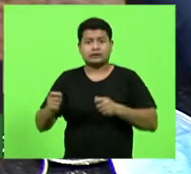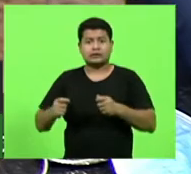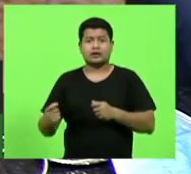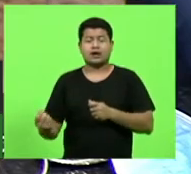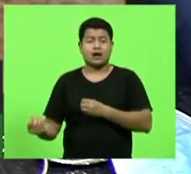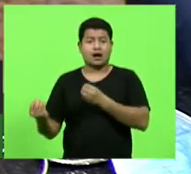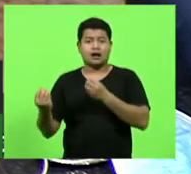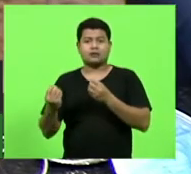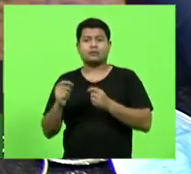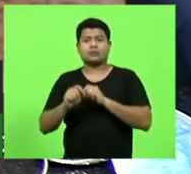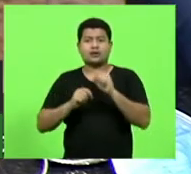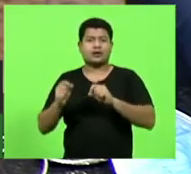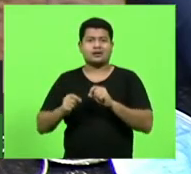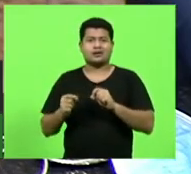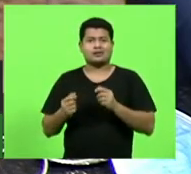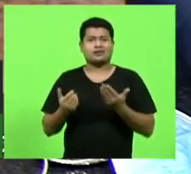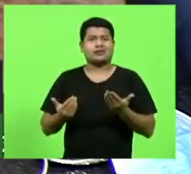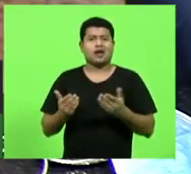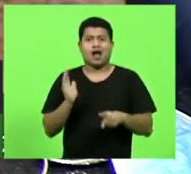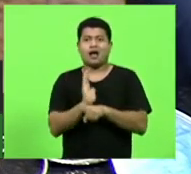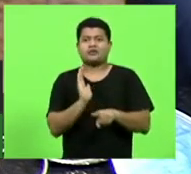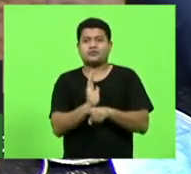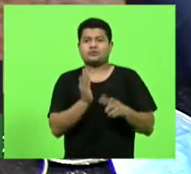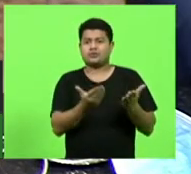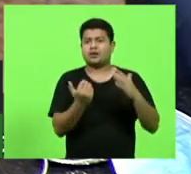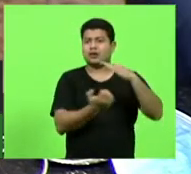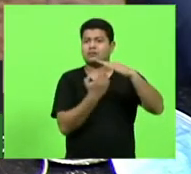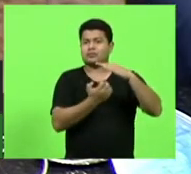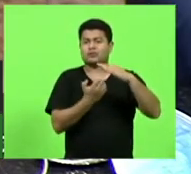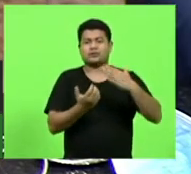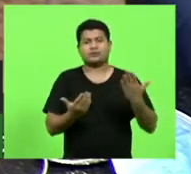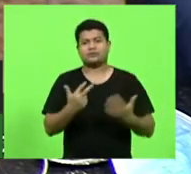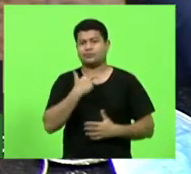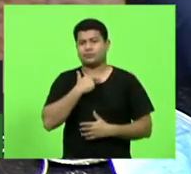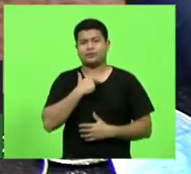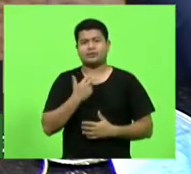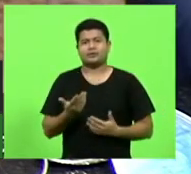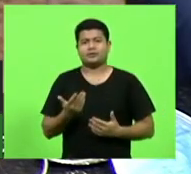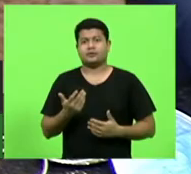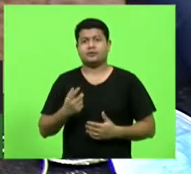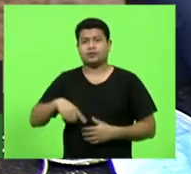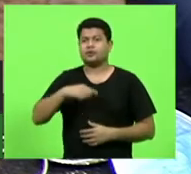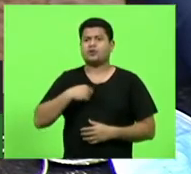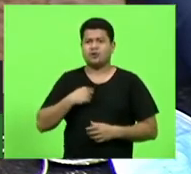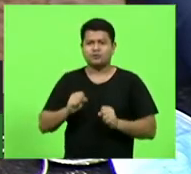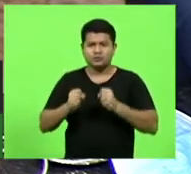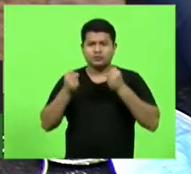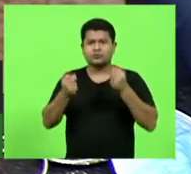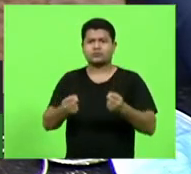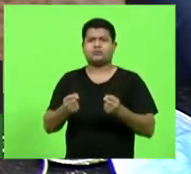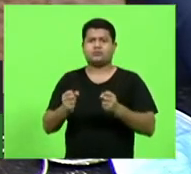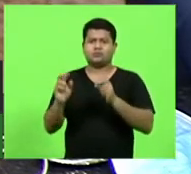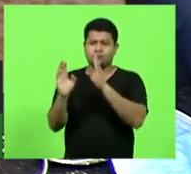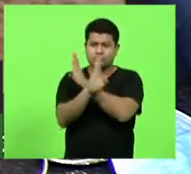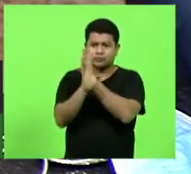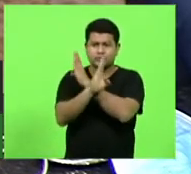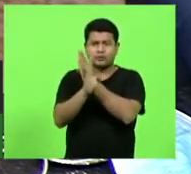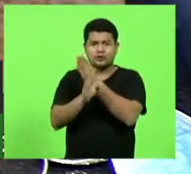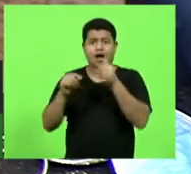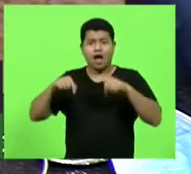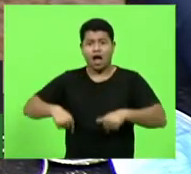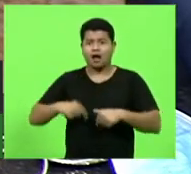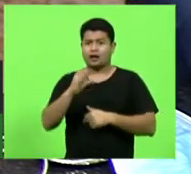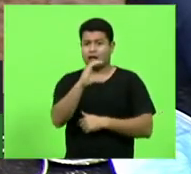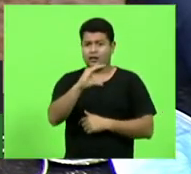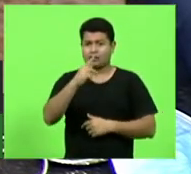empresa. Há favorecimentos para a empresa. E nós vamos determinar e investigar isso aqui na CPI. Por isso, o meu